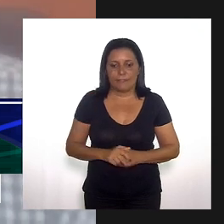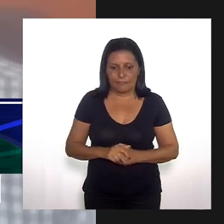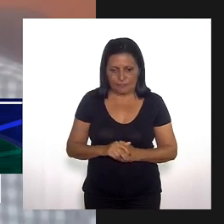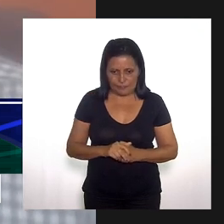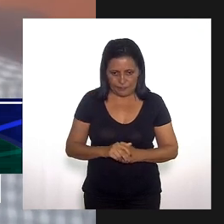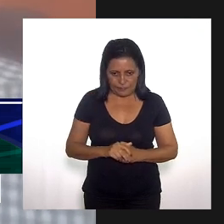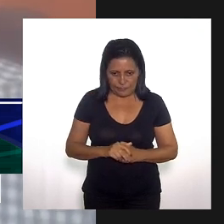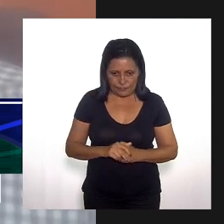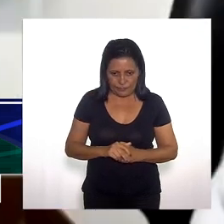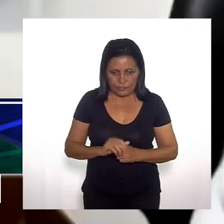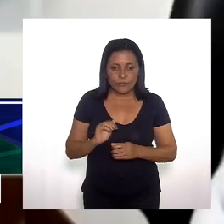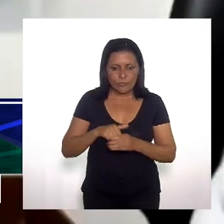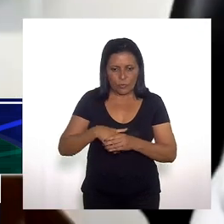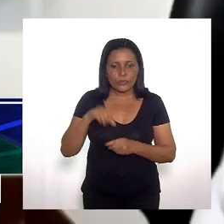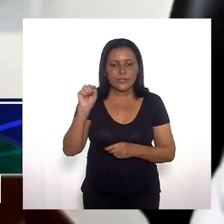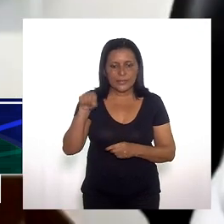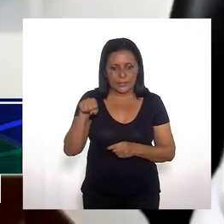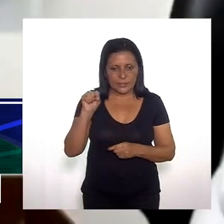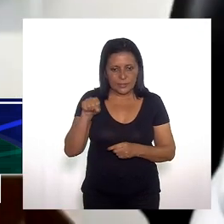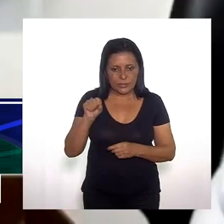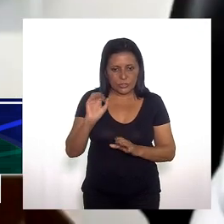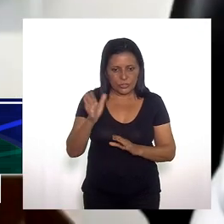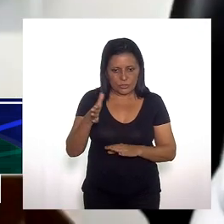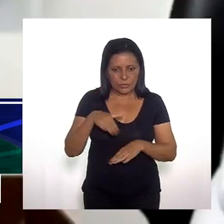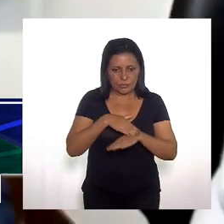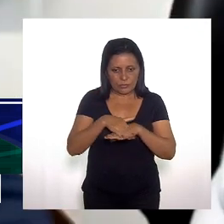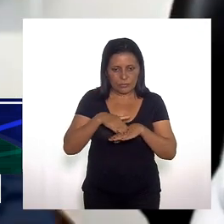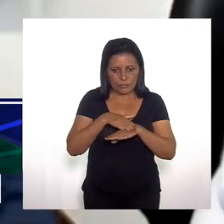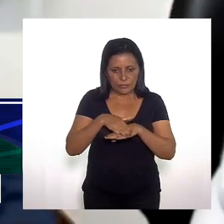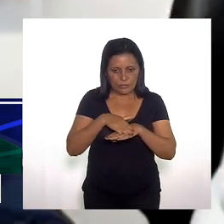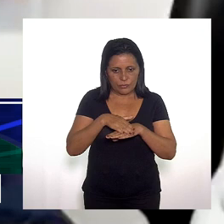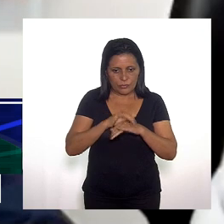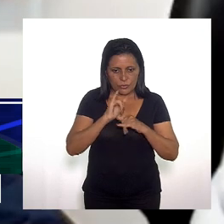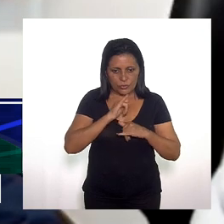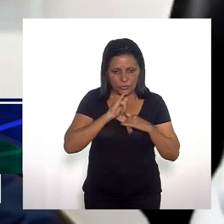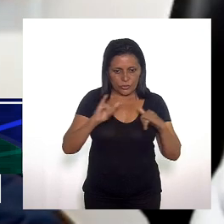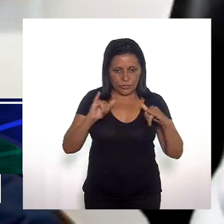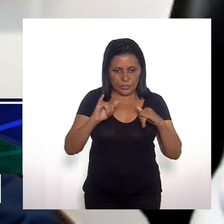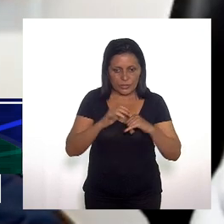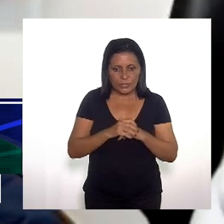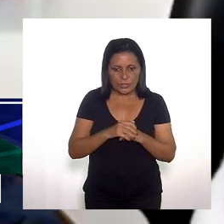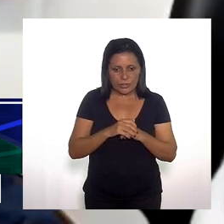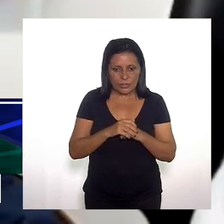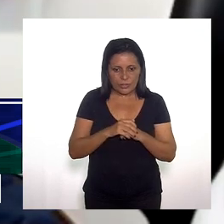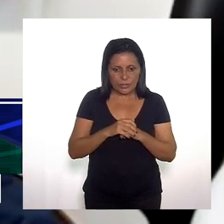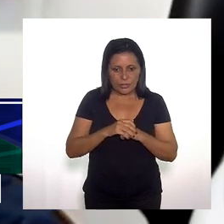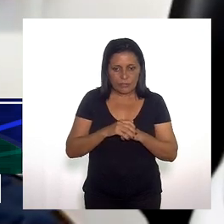Deputado Samuel Malafaia vota sim, já já falamos. Eu vou dar a notícia para a Vossa Excelência, para a tia